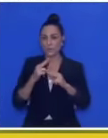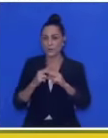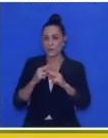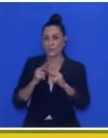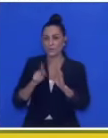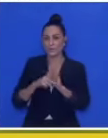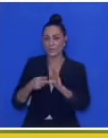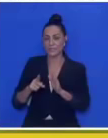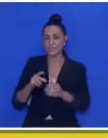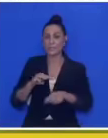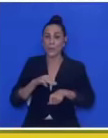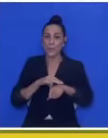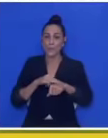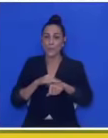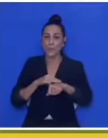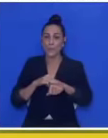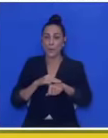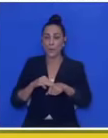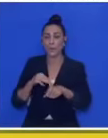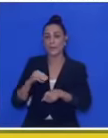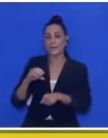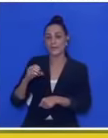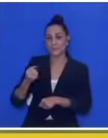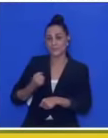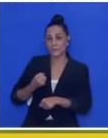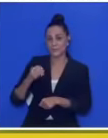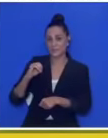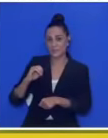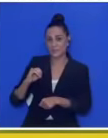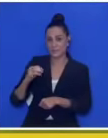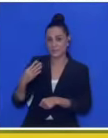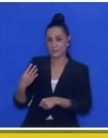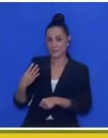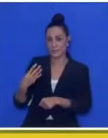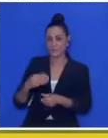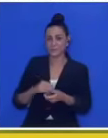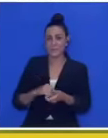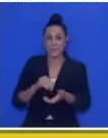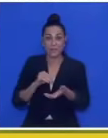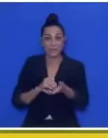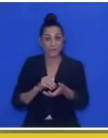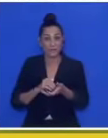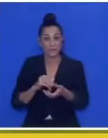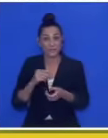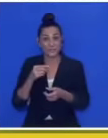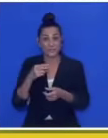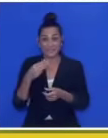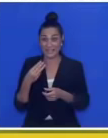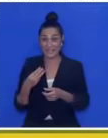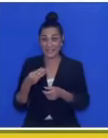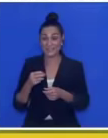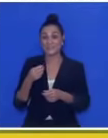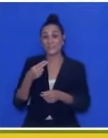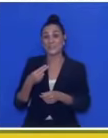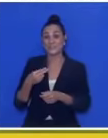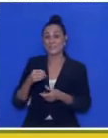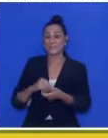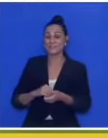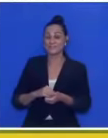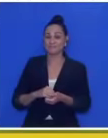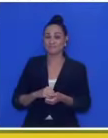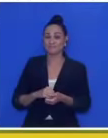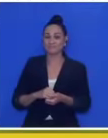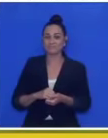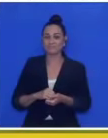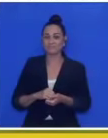Caixa. Bola marrom 04. Marrom 04. As 3 últimas dezenas sorteadas. 23, 26